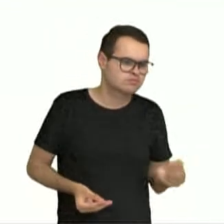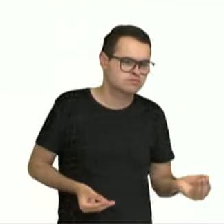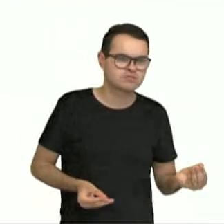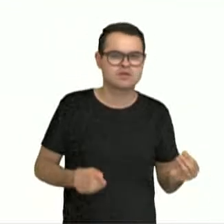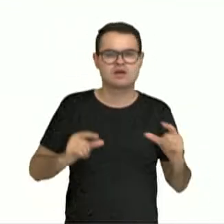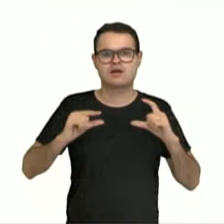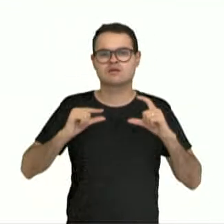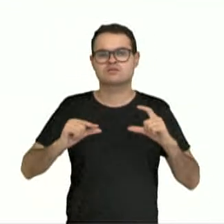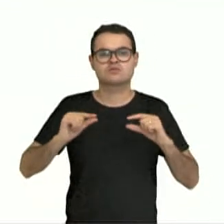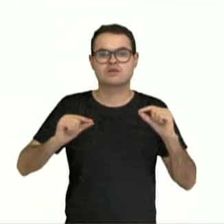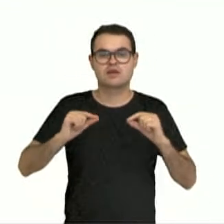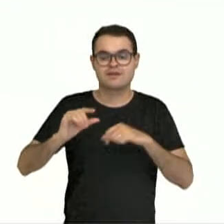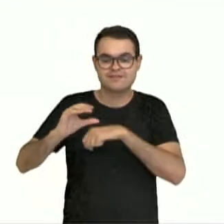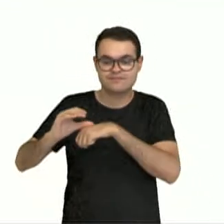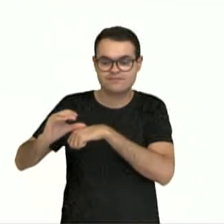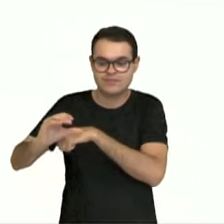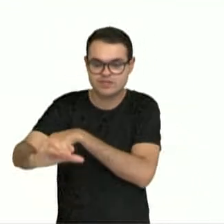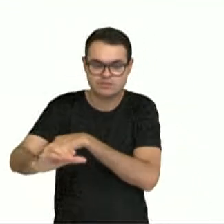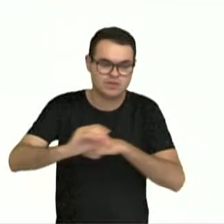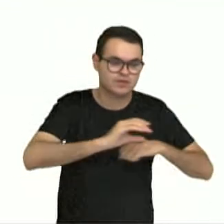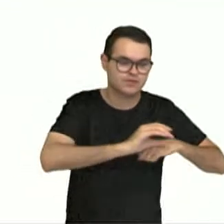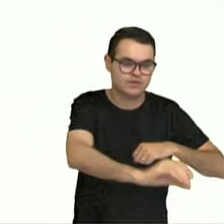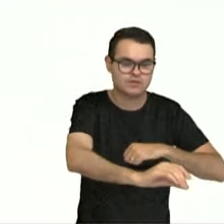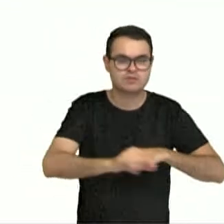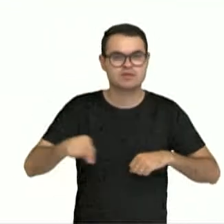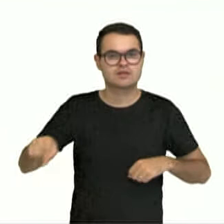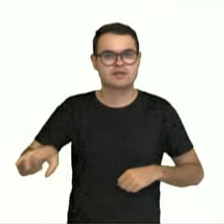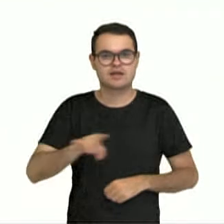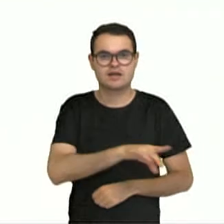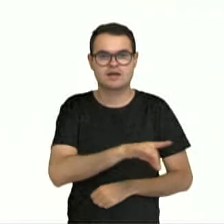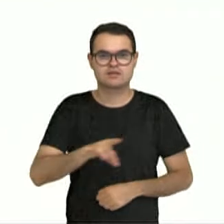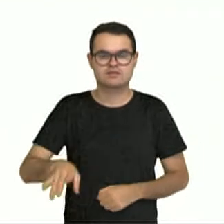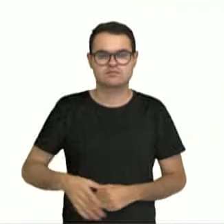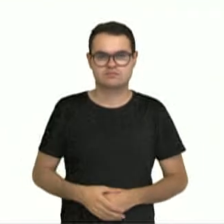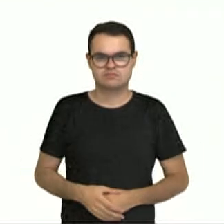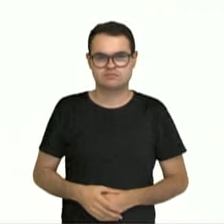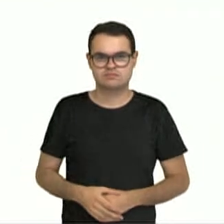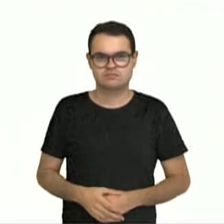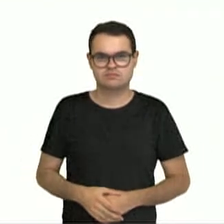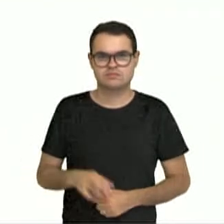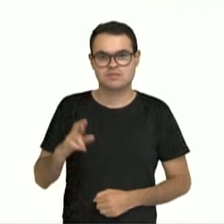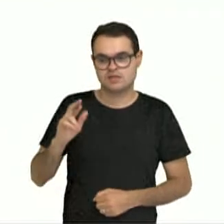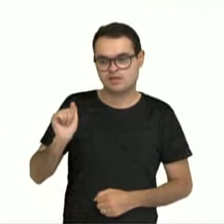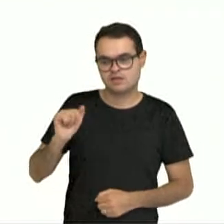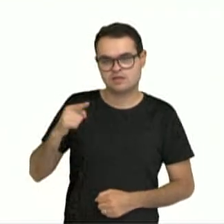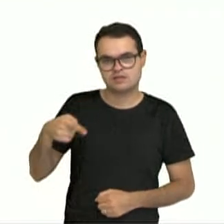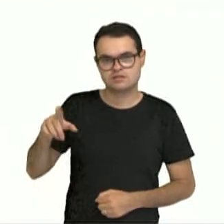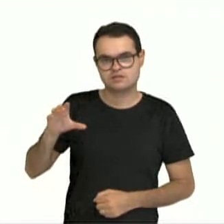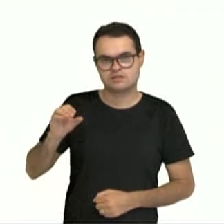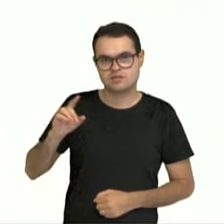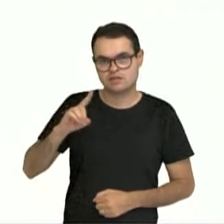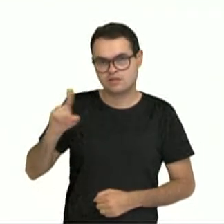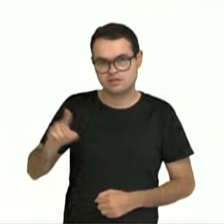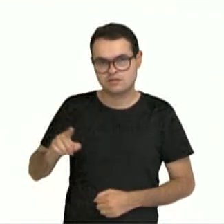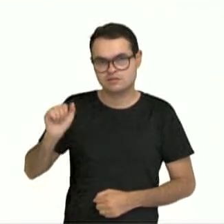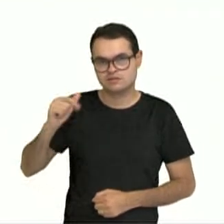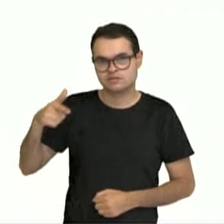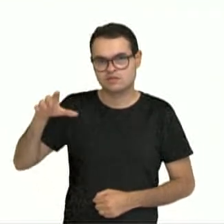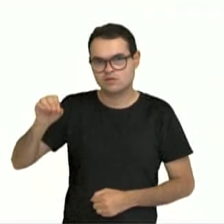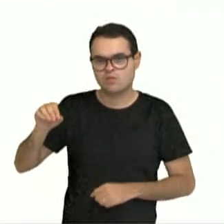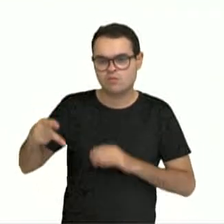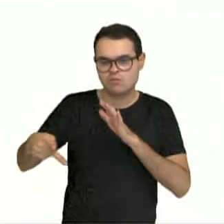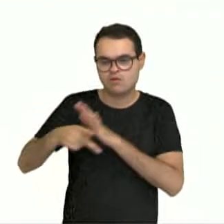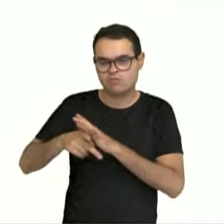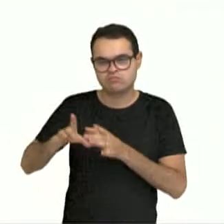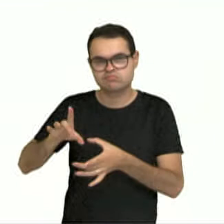ao investimento que cada um fez, ou seja, a razão que equivale a cada um, em razão do